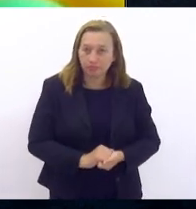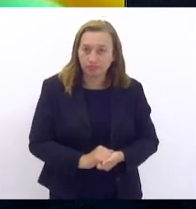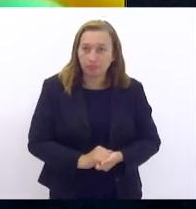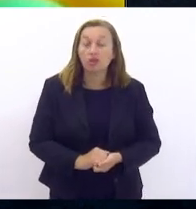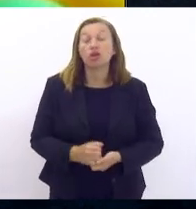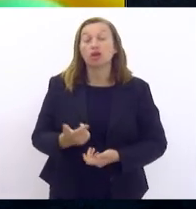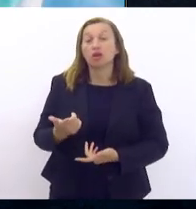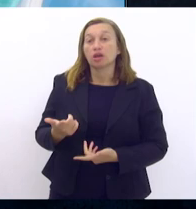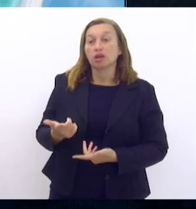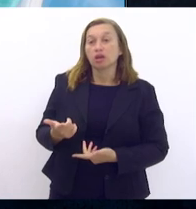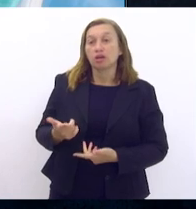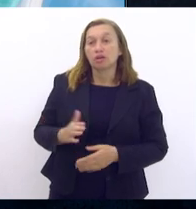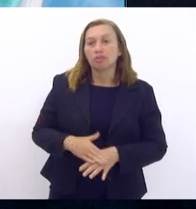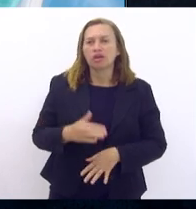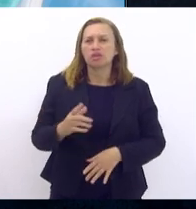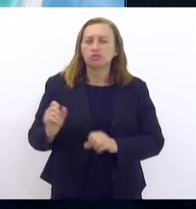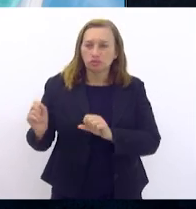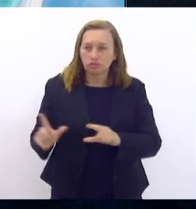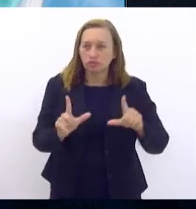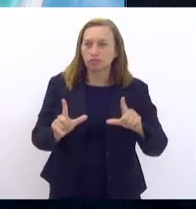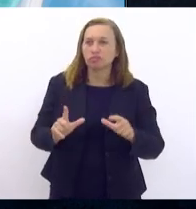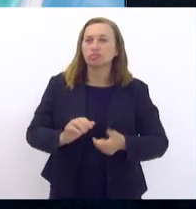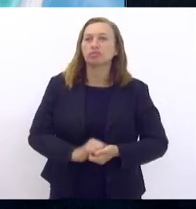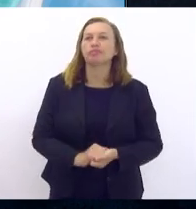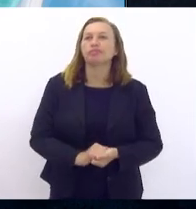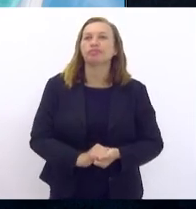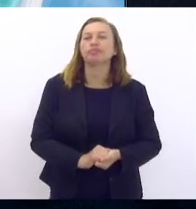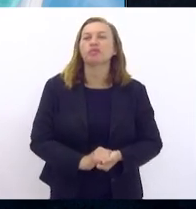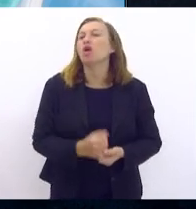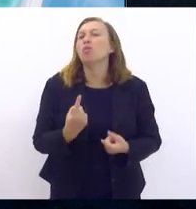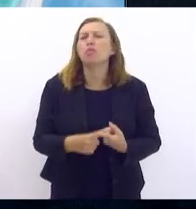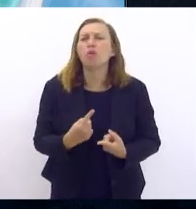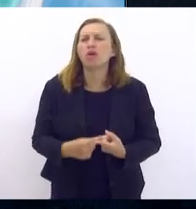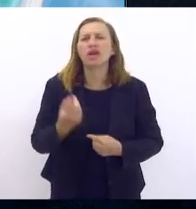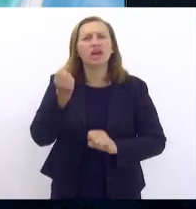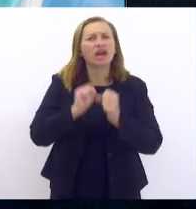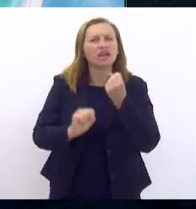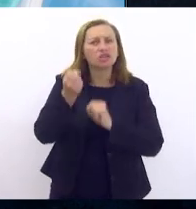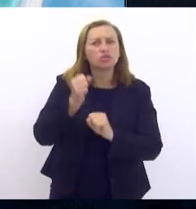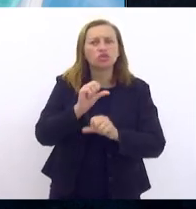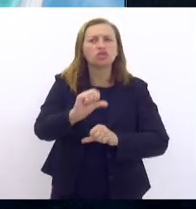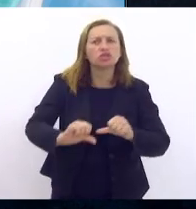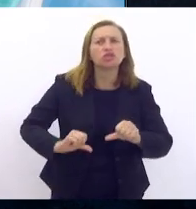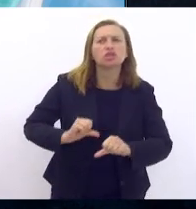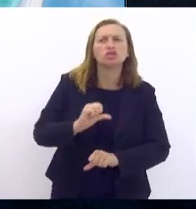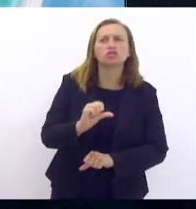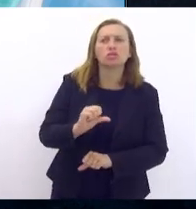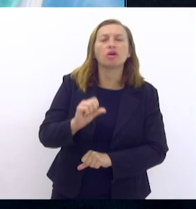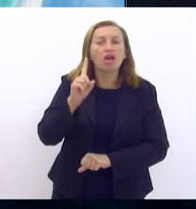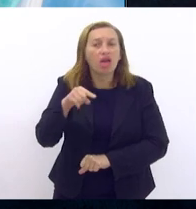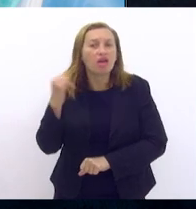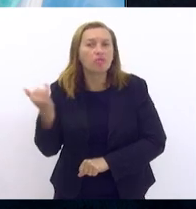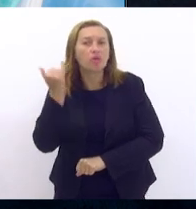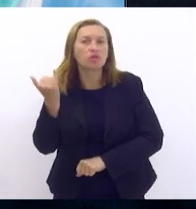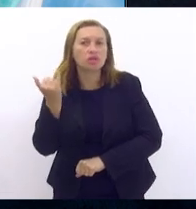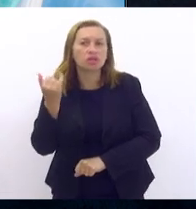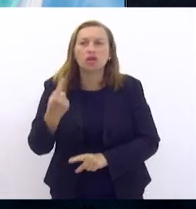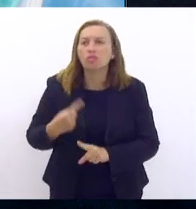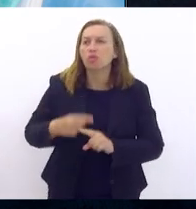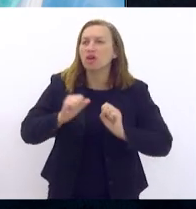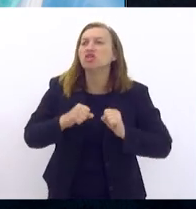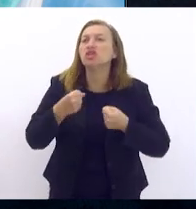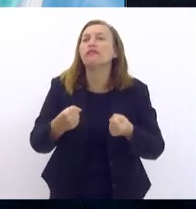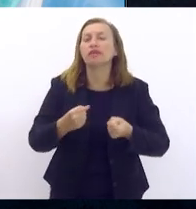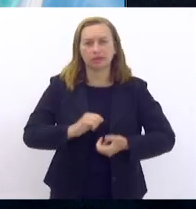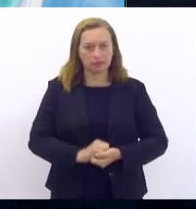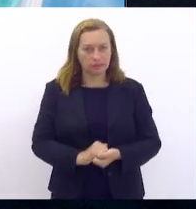mais uma mais uma página Porque que a indústria de transformação é importante por que que a gente defende